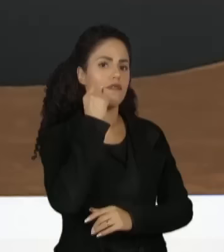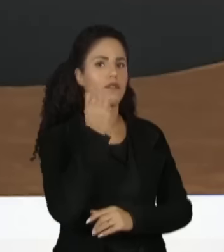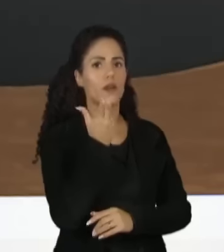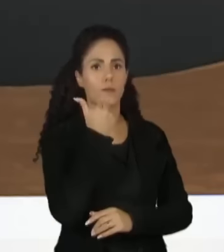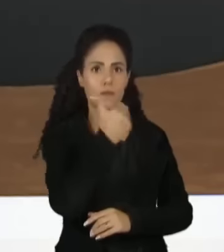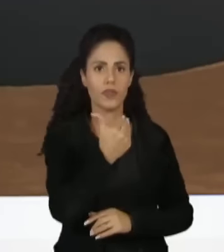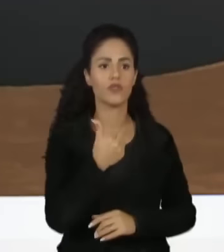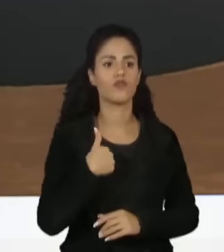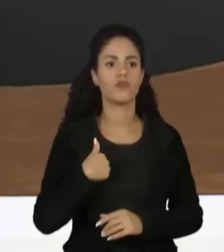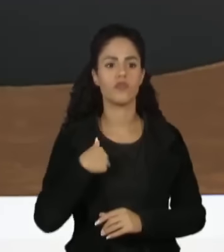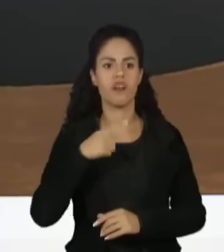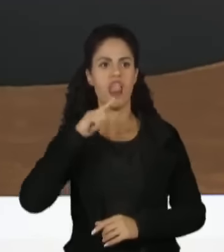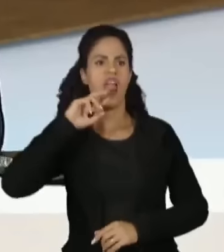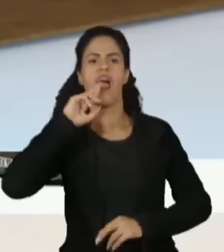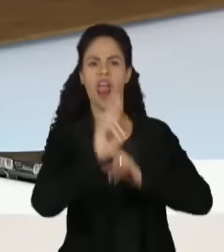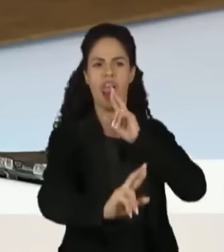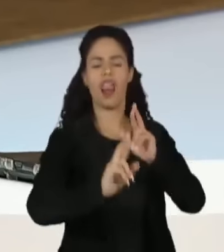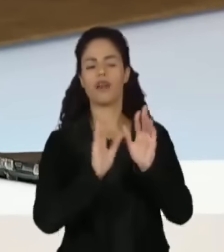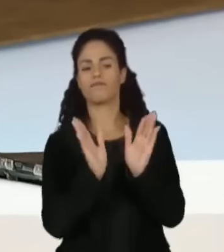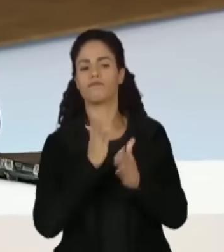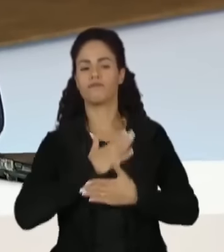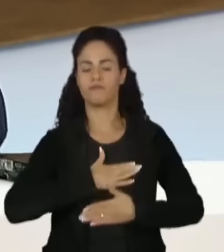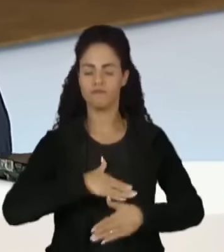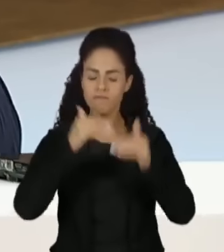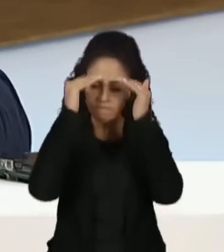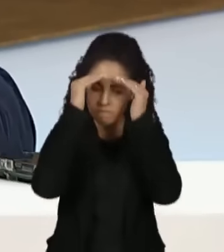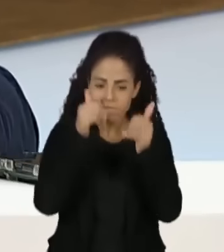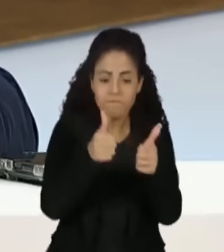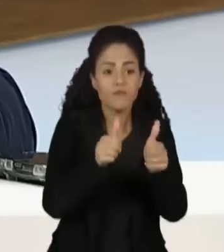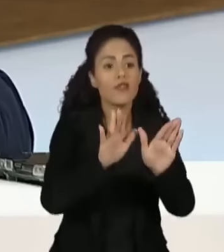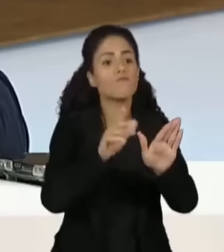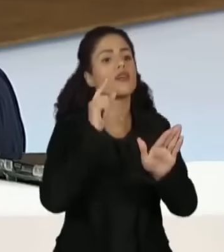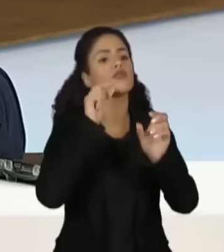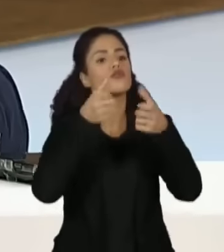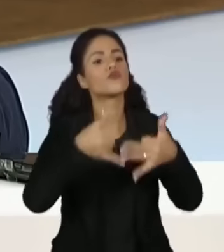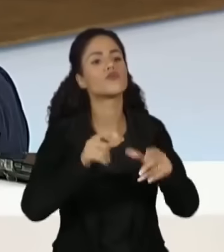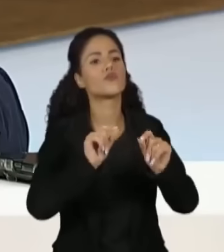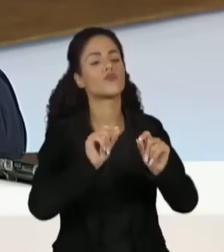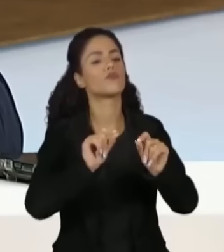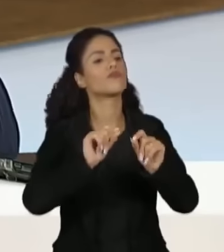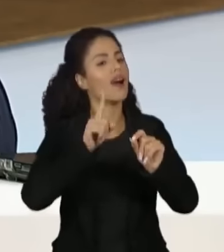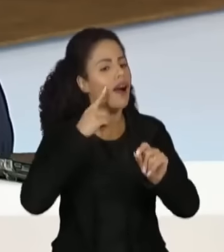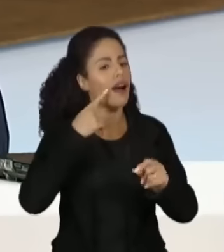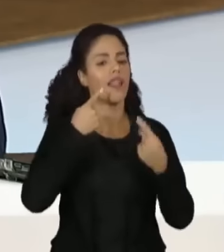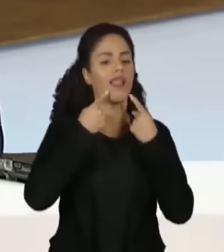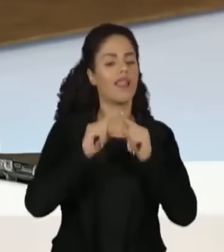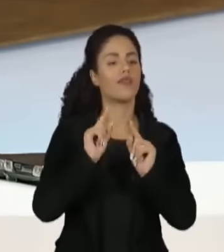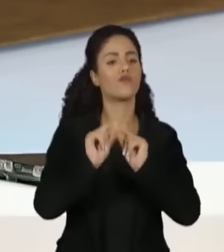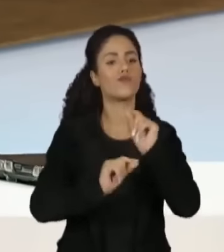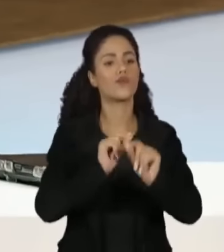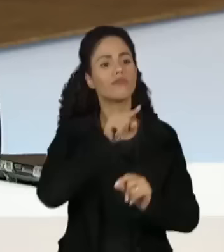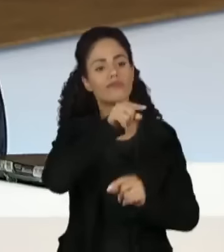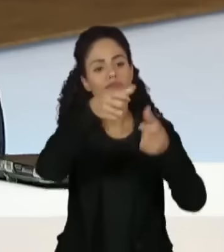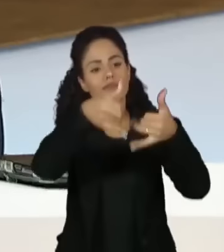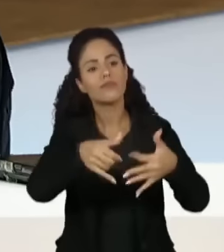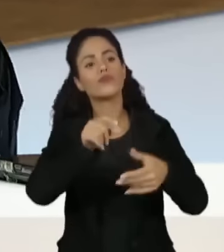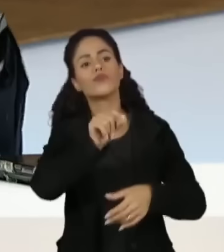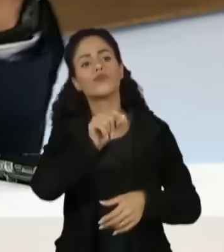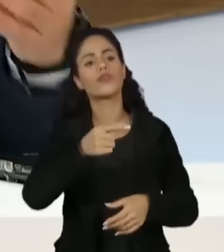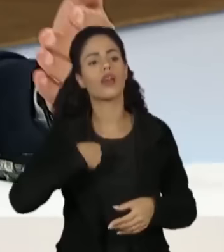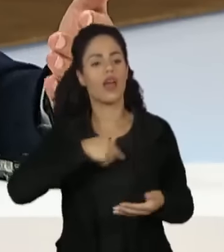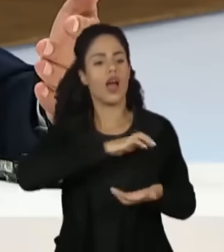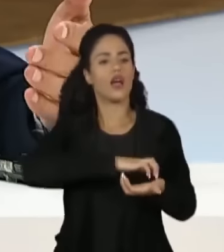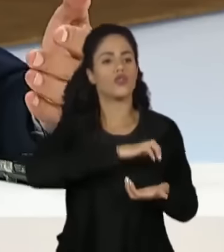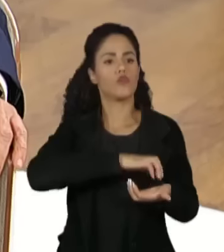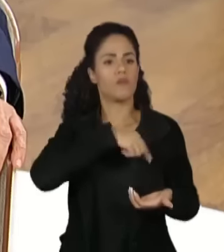obediente, não retrucaria, mas quando o senhor descreveu as críticas ao Supremo como justificativo, o senhor falou como se o Supremo fosse vítima pelos